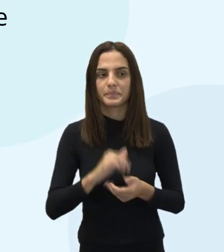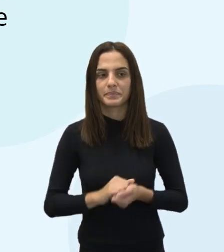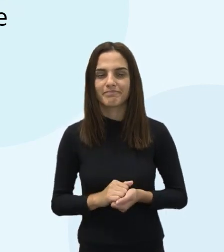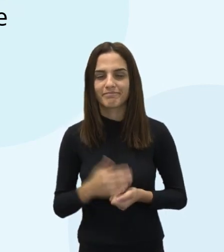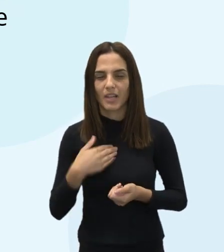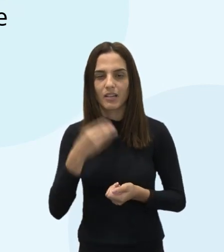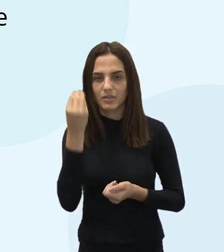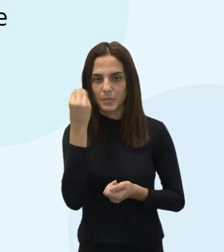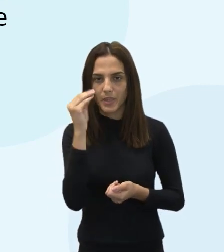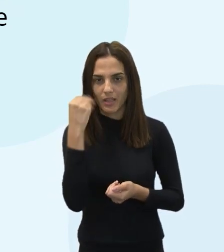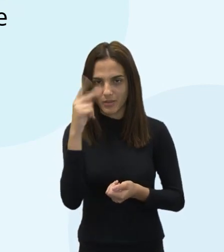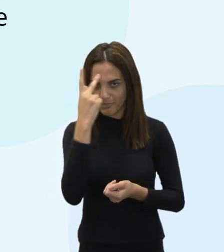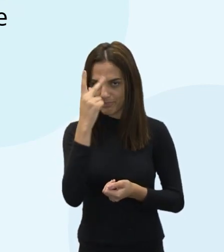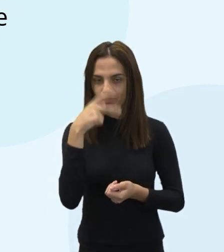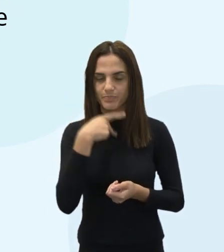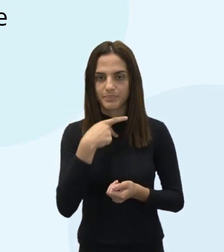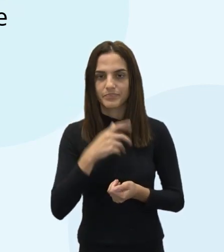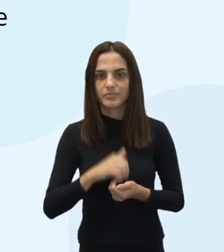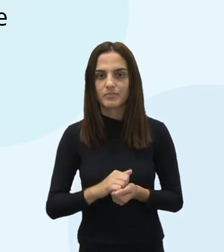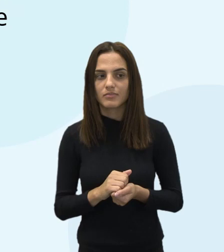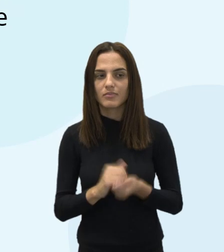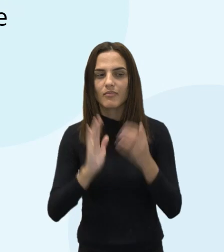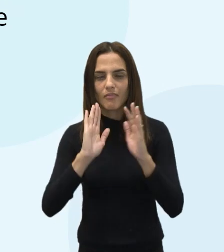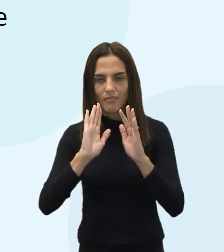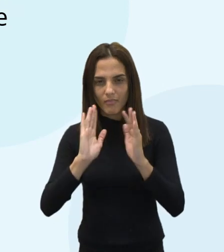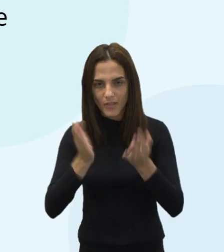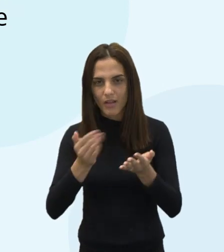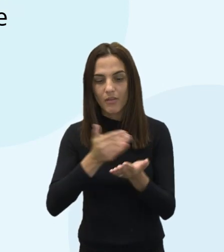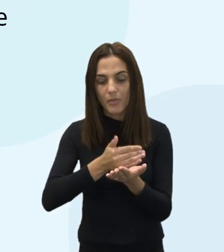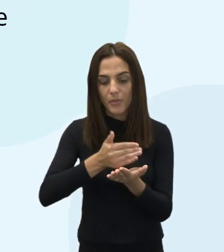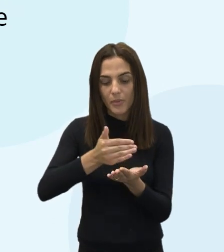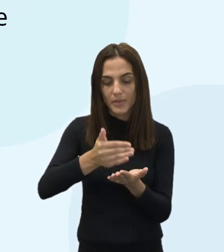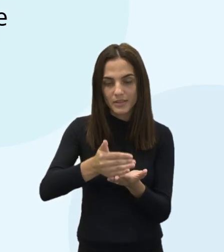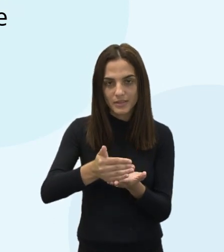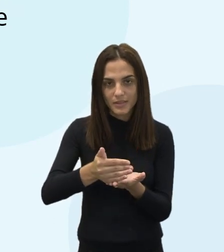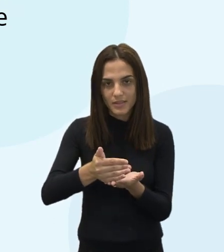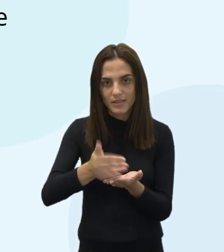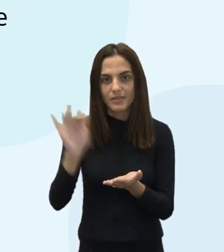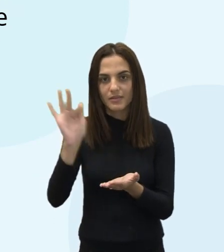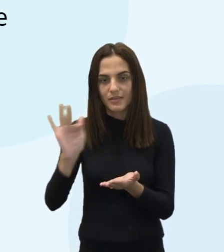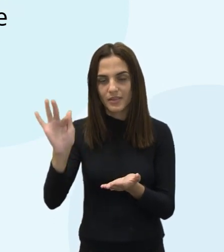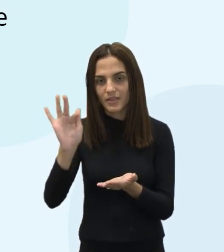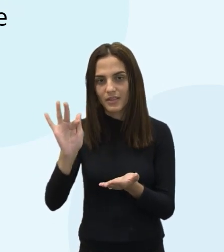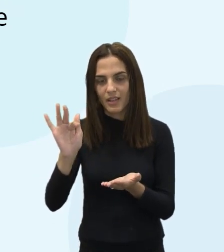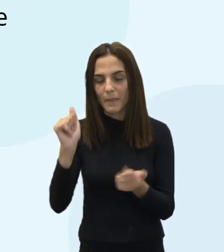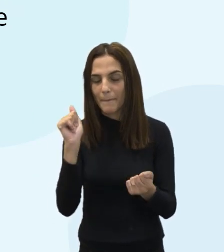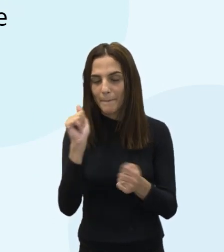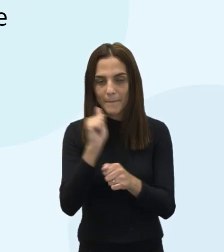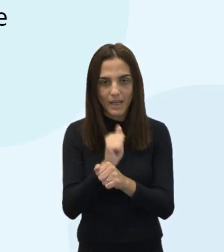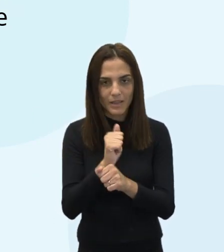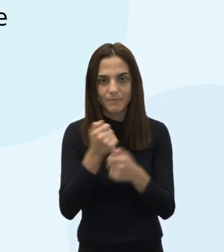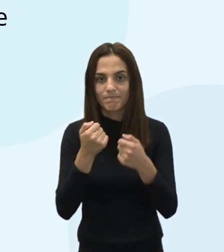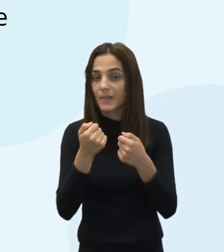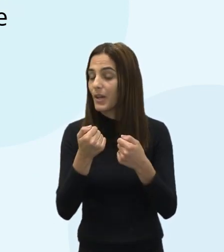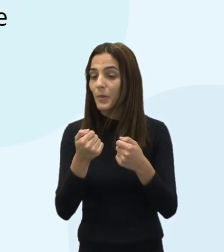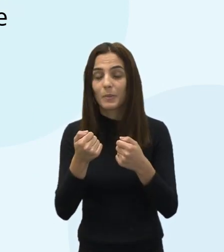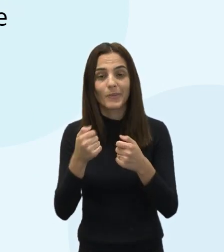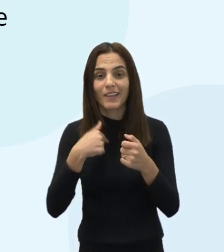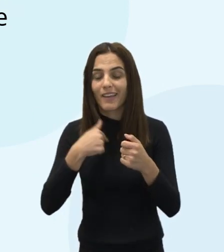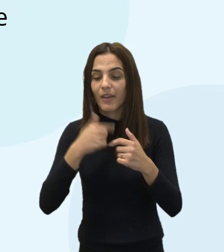experiência pessoal, né? Já comecei um mestrado e tive que dar uma parada nele porque eu não dominava